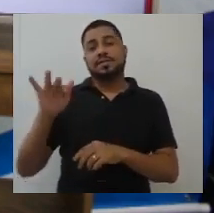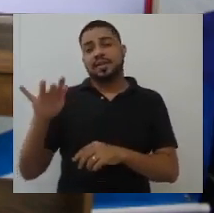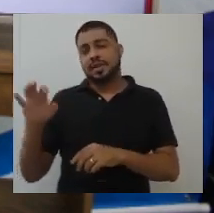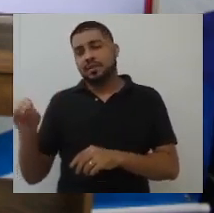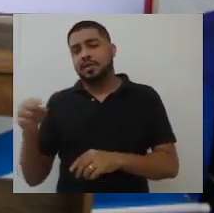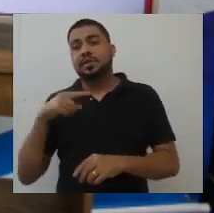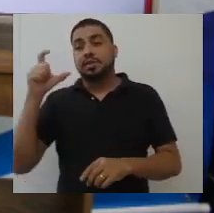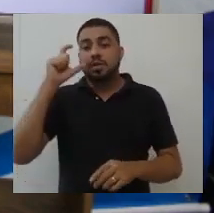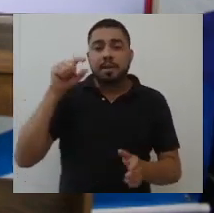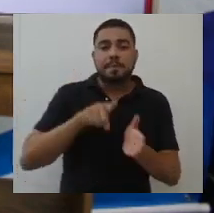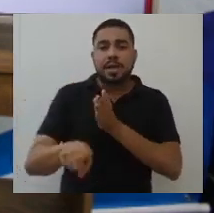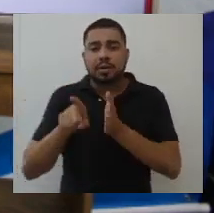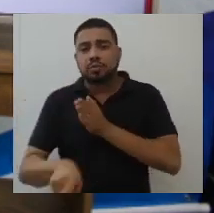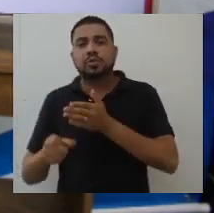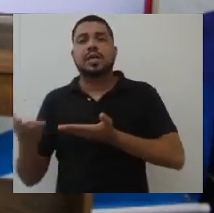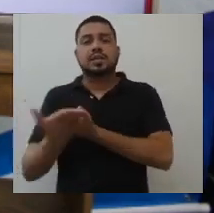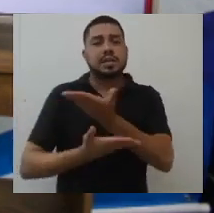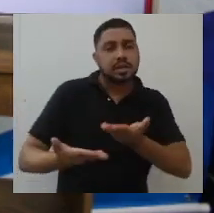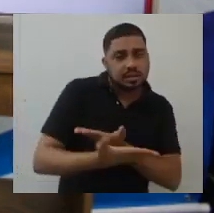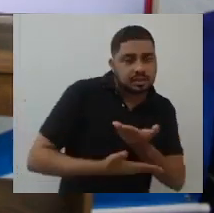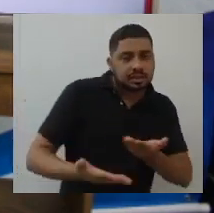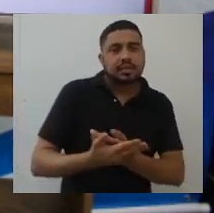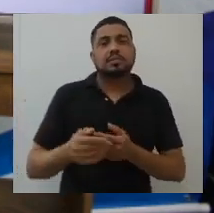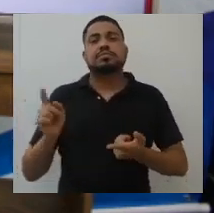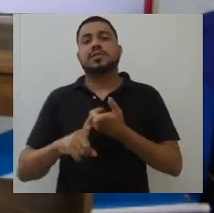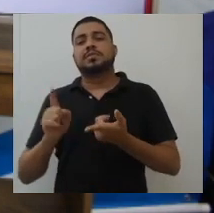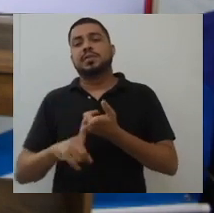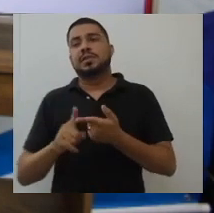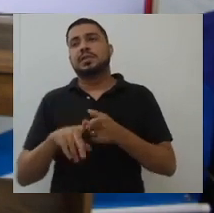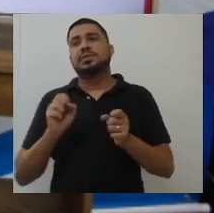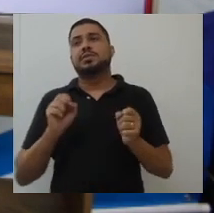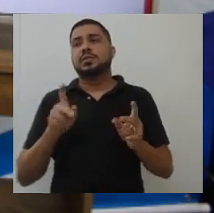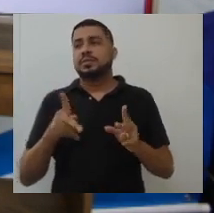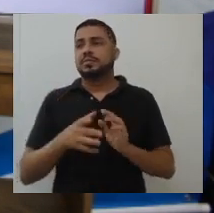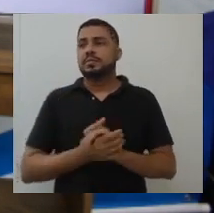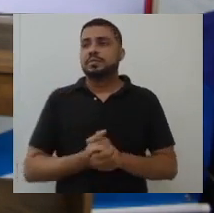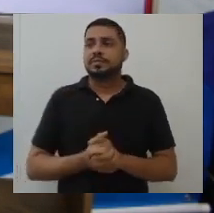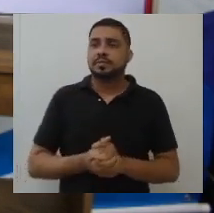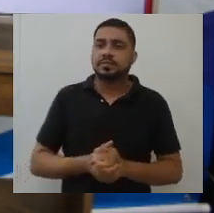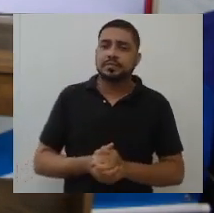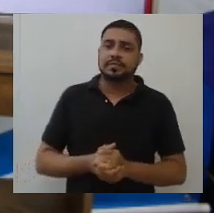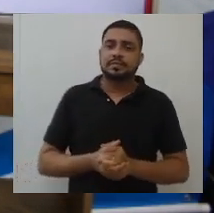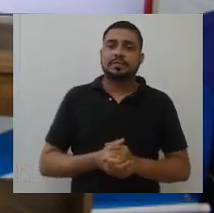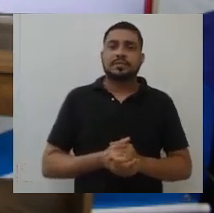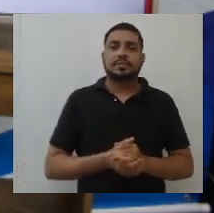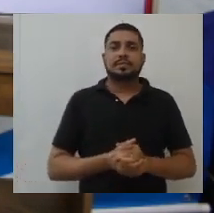perguntas, nas interações, enfim, a gente vai estar compartilhando também. Beleza?